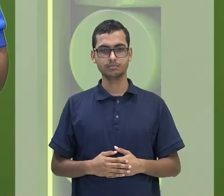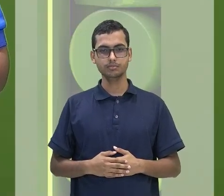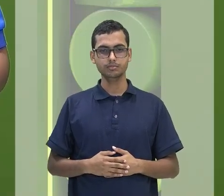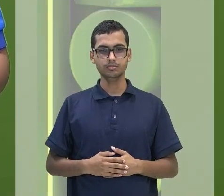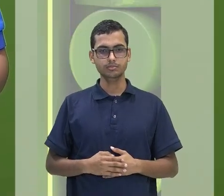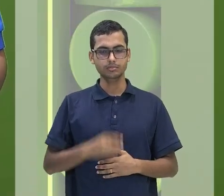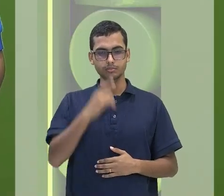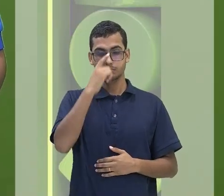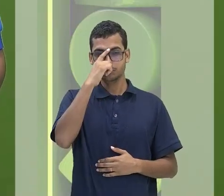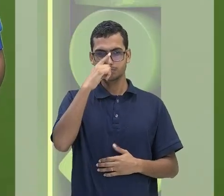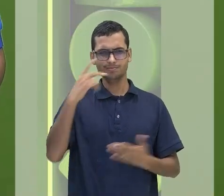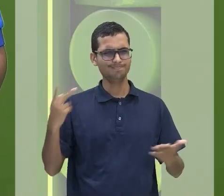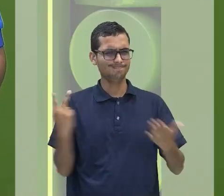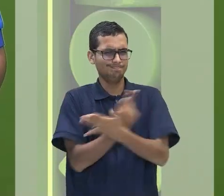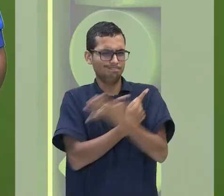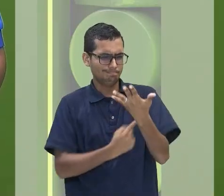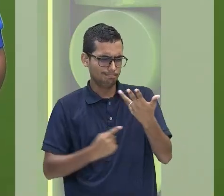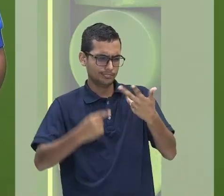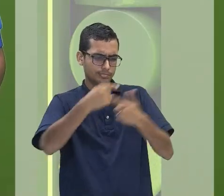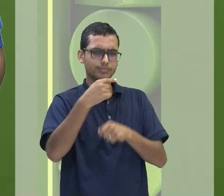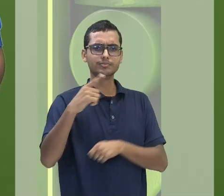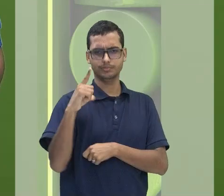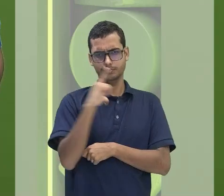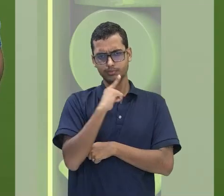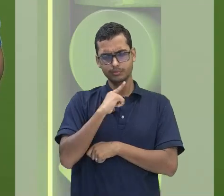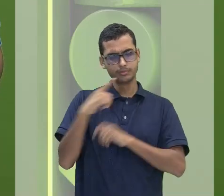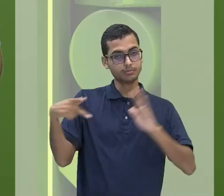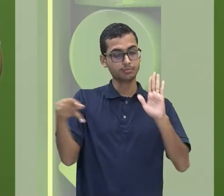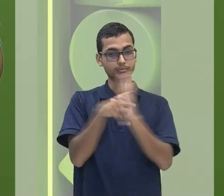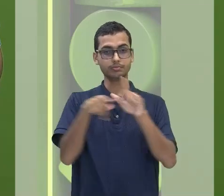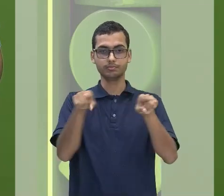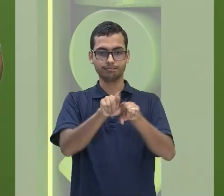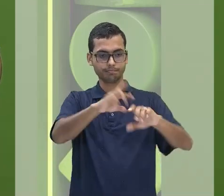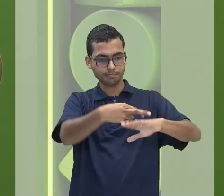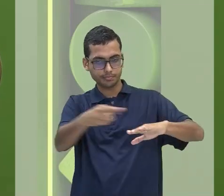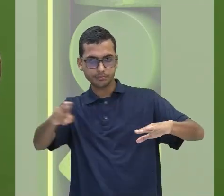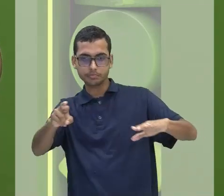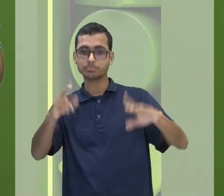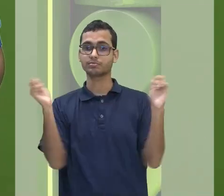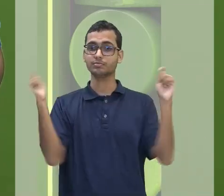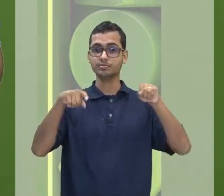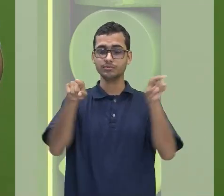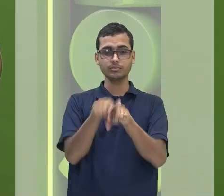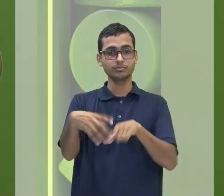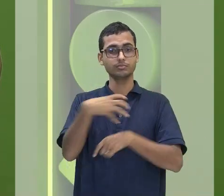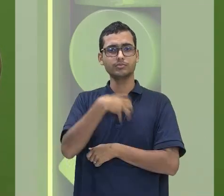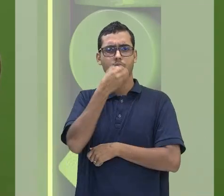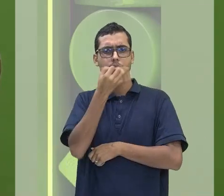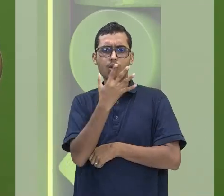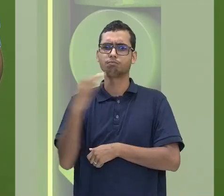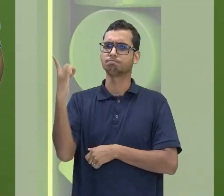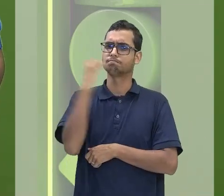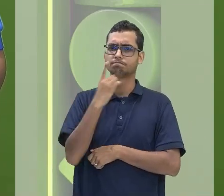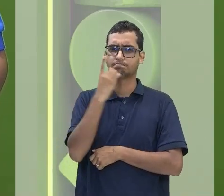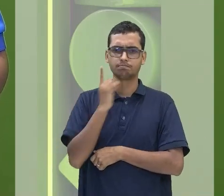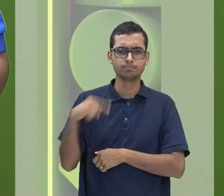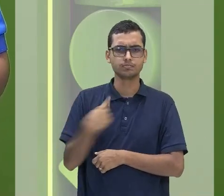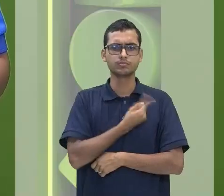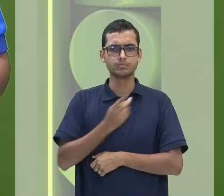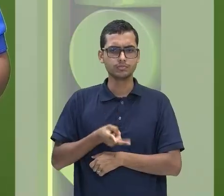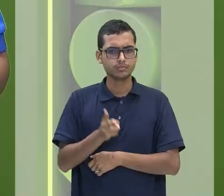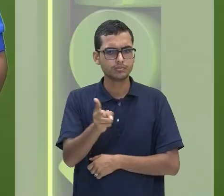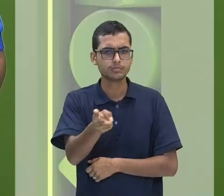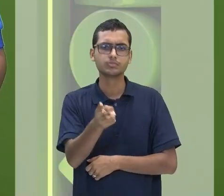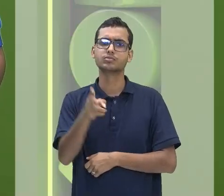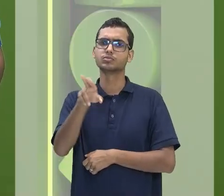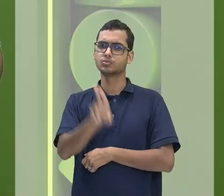essas ocorrências adversas, a radiação ela pode ter efeitos positivos no nosso dia a dia, na nossa